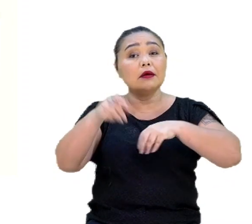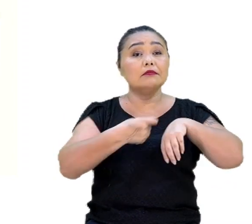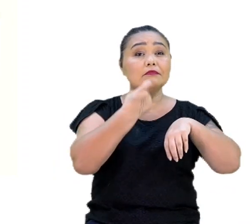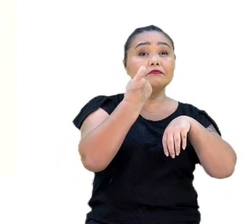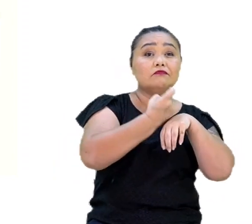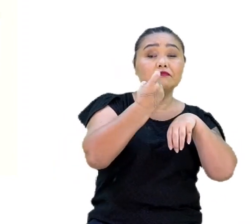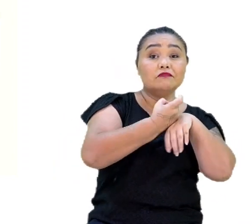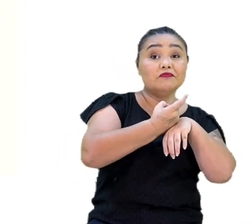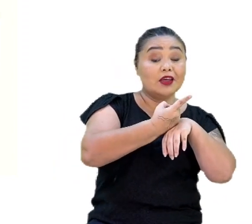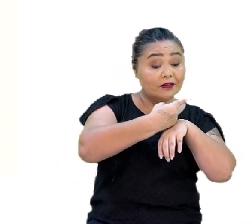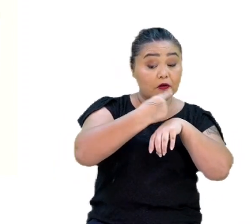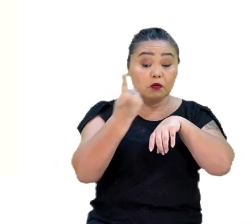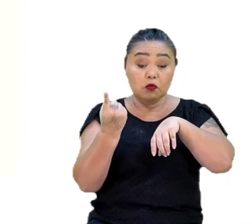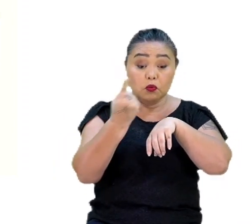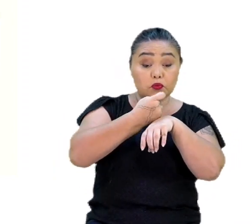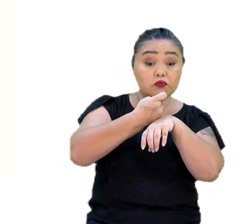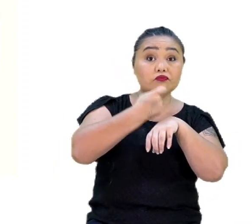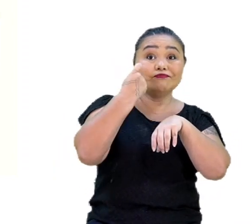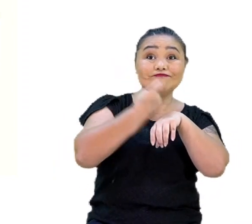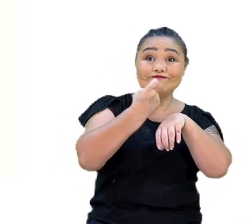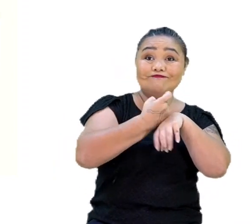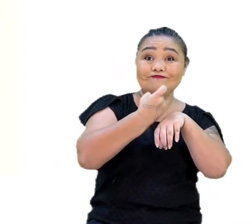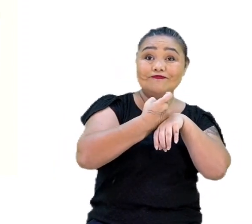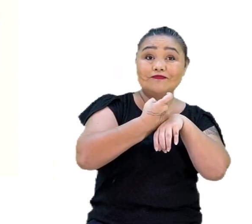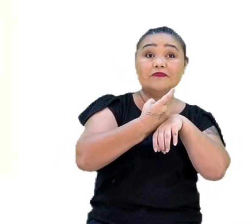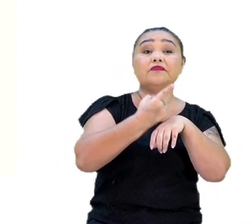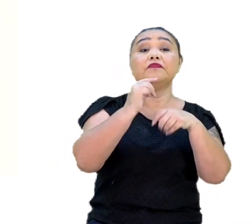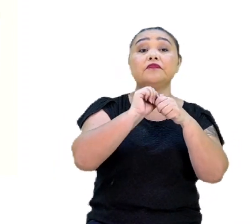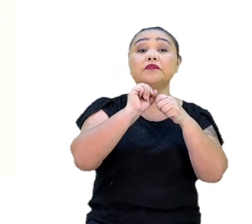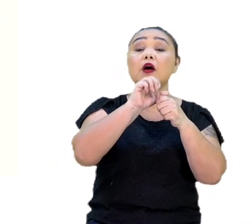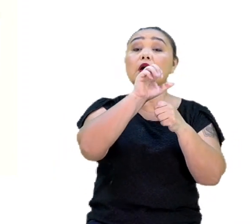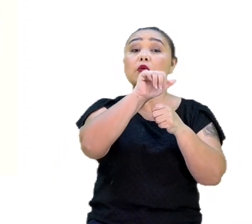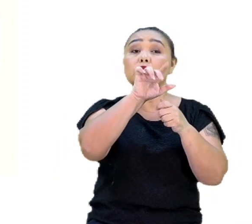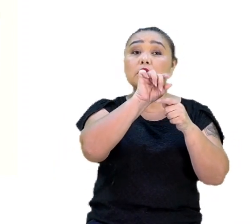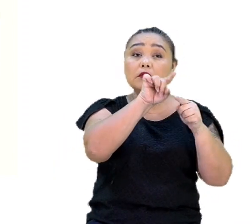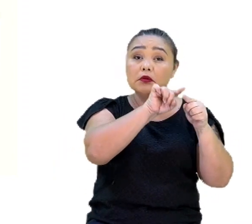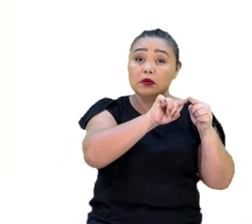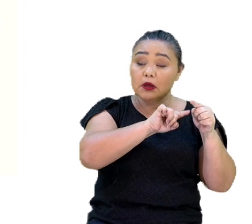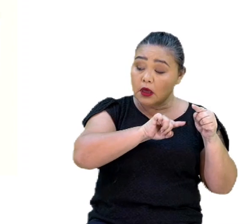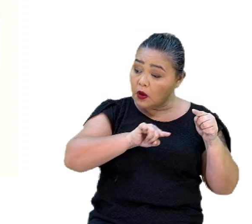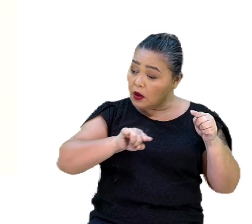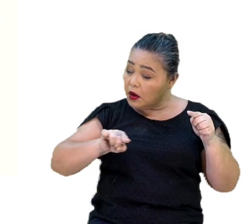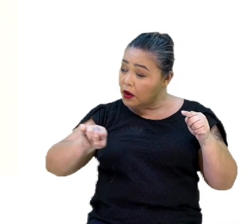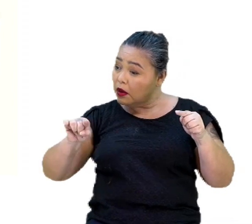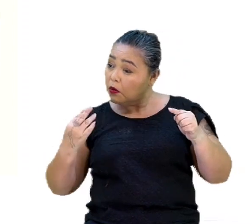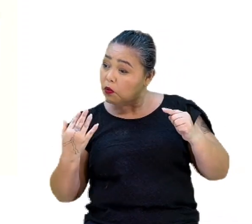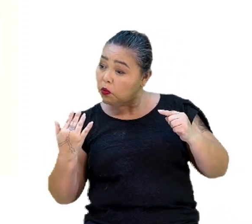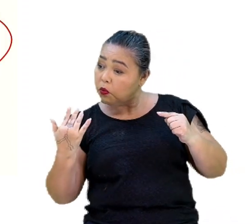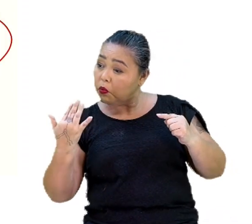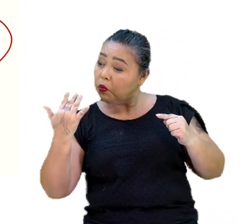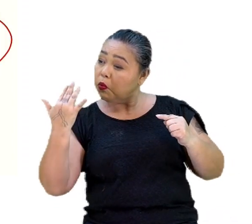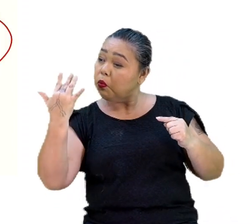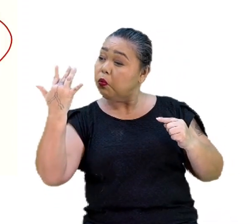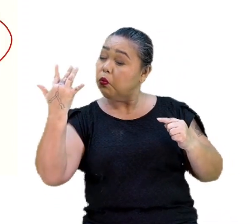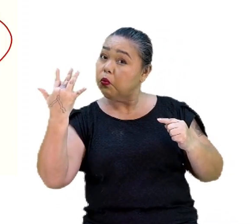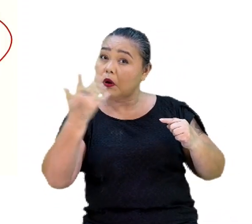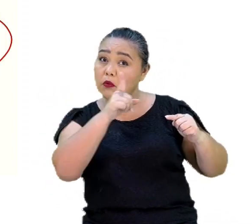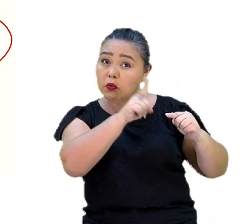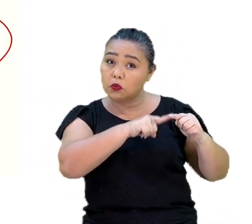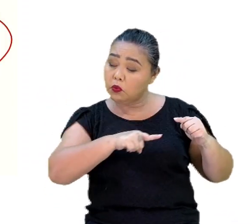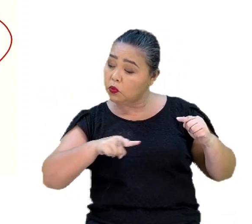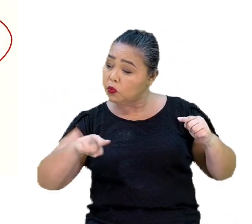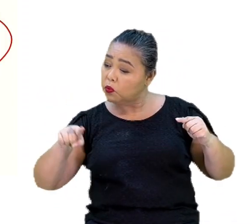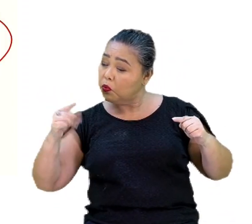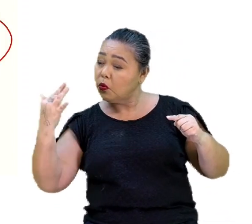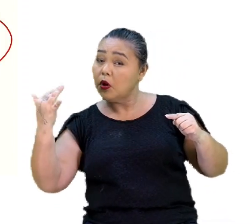a solidificação. E quando o sólido passa direto para o estado vapor, sem passar pelo